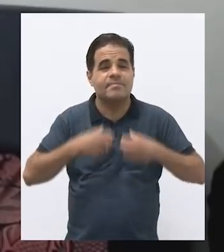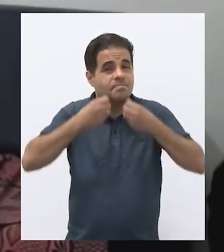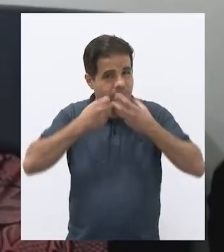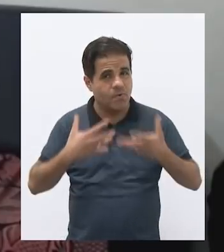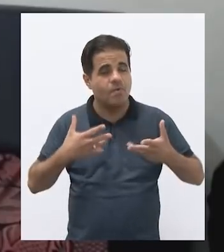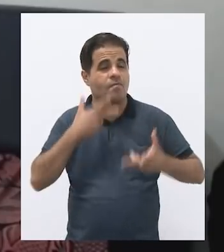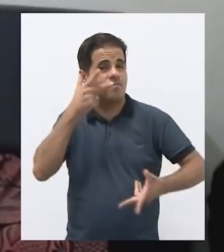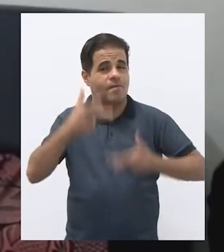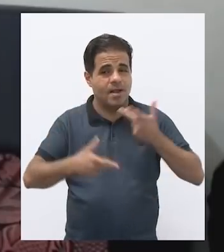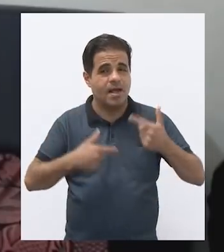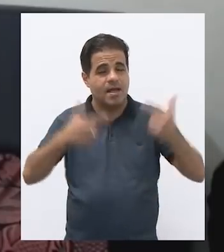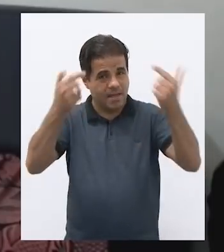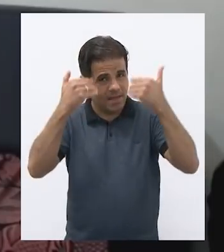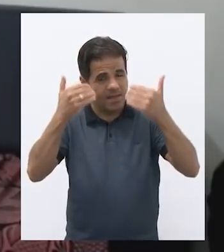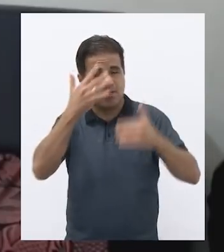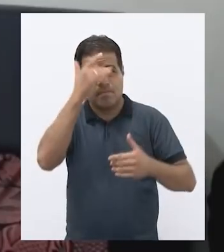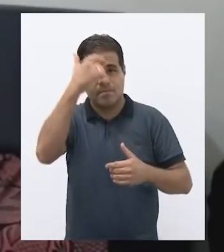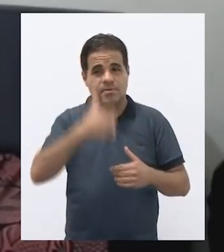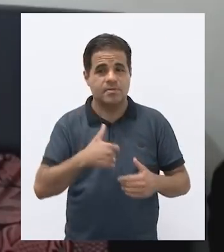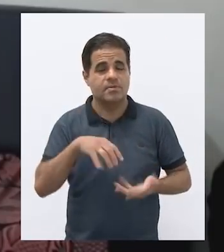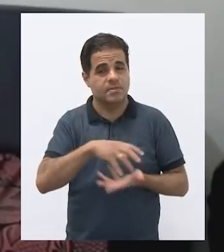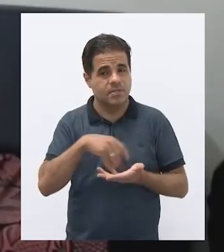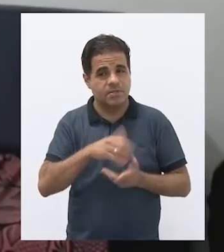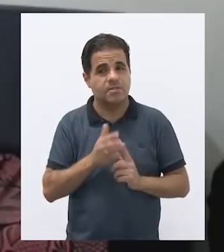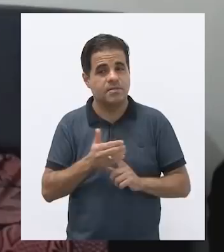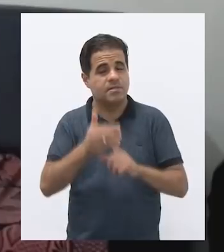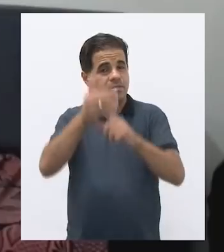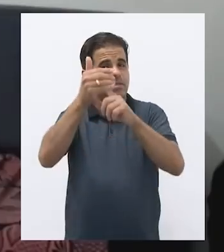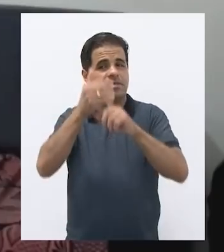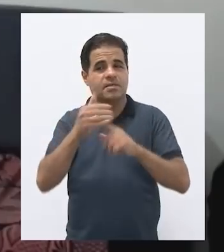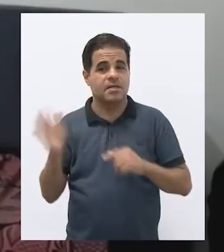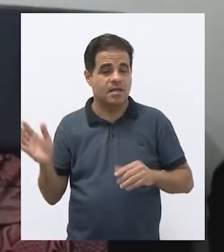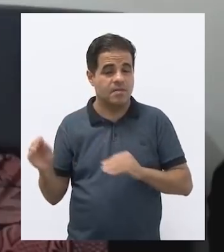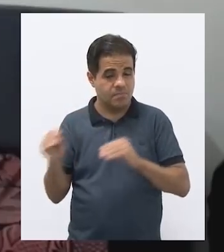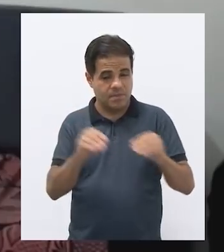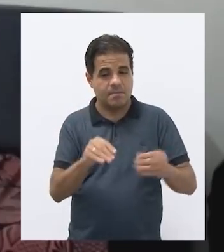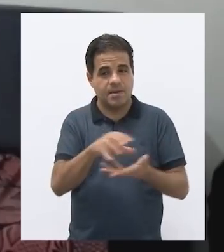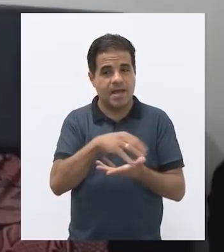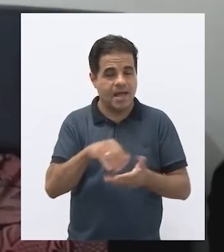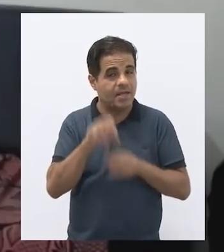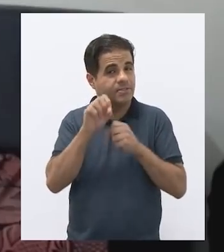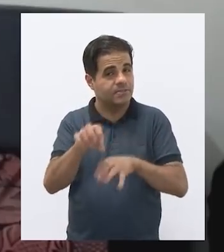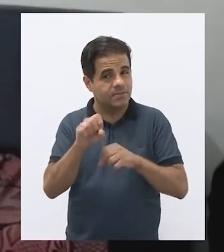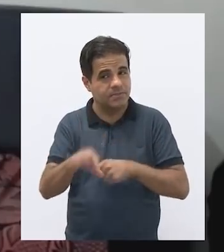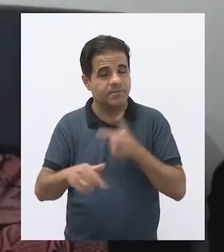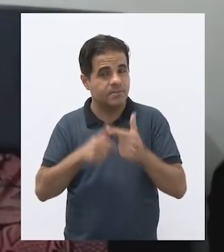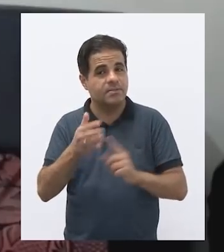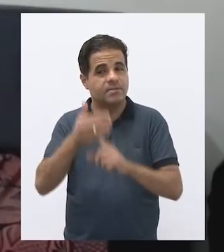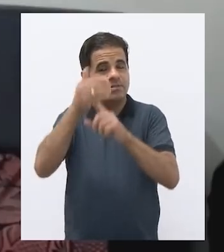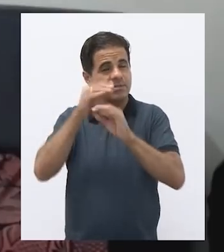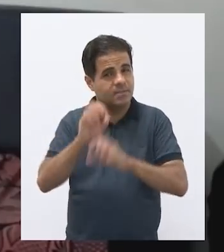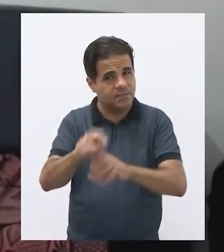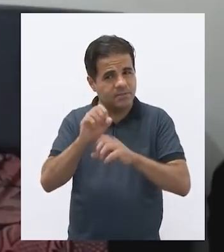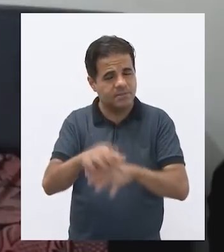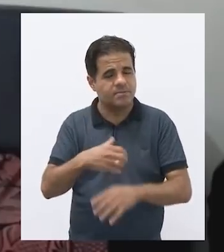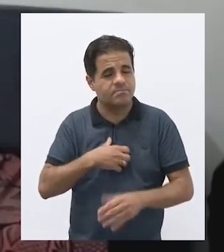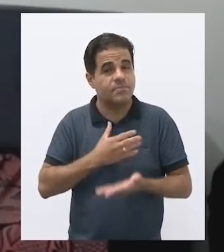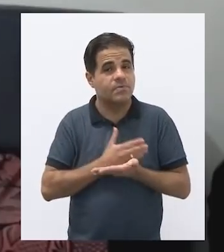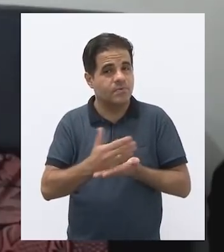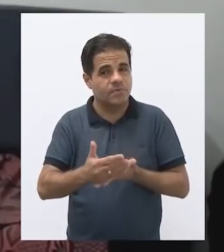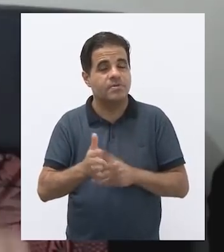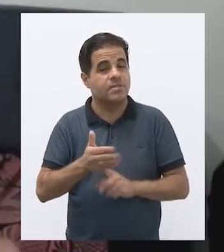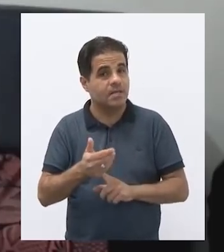bom, porque assim, eu que sou da área de tecnologia e vim para a área da educação para trabalhar com tecnologias educacionais, eu iniciei